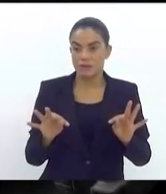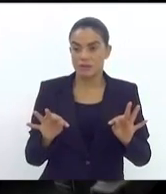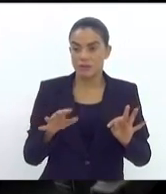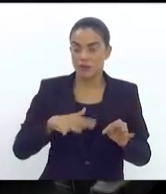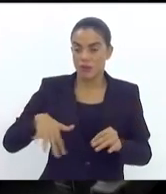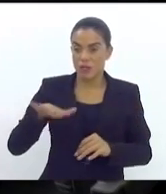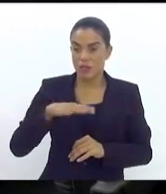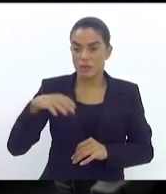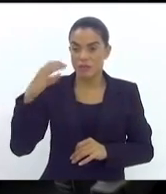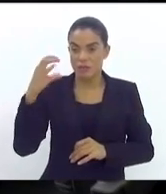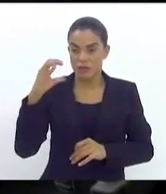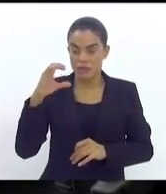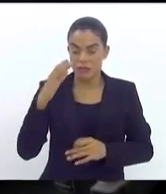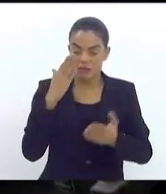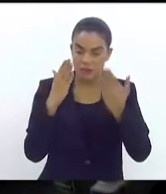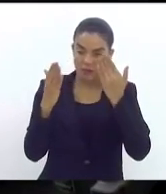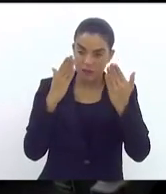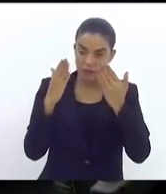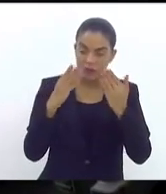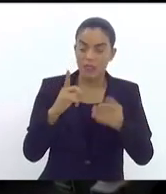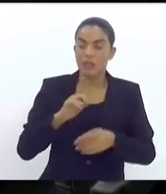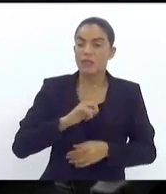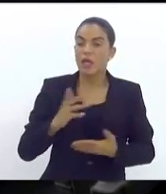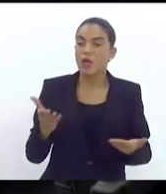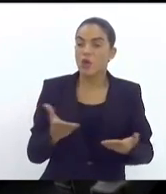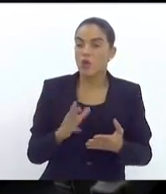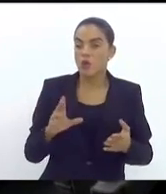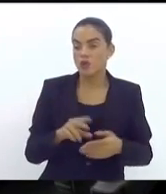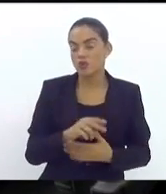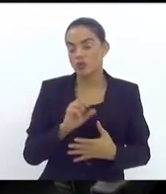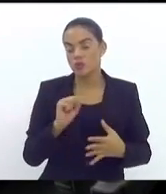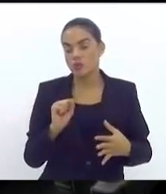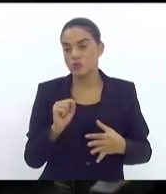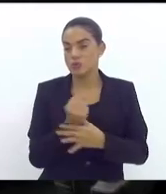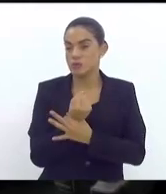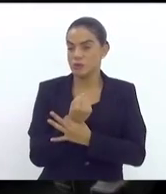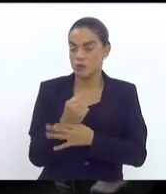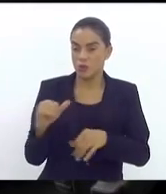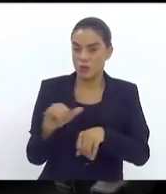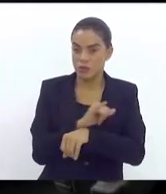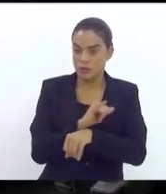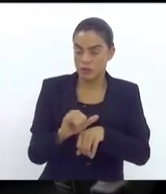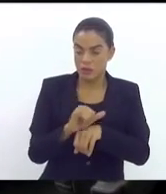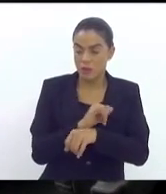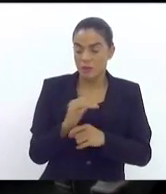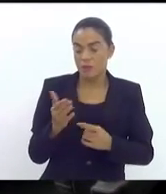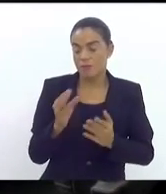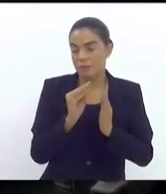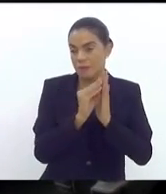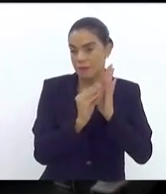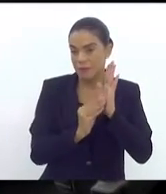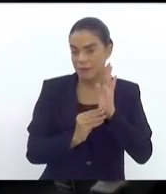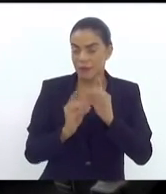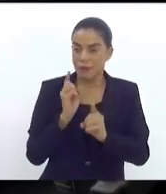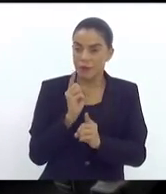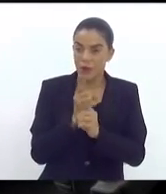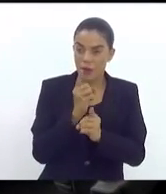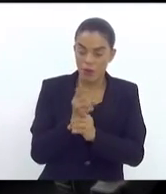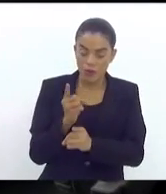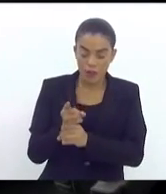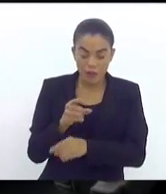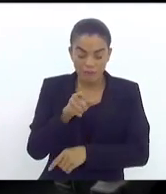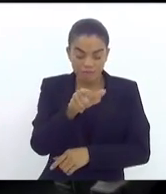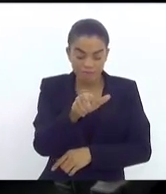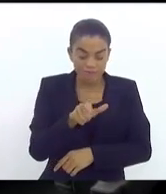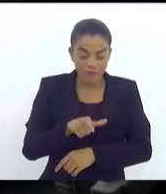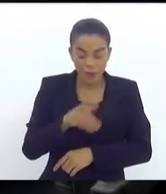ciência psicológica, dispõe hoje de um seguro arsenal metodológico para a prática e análise da credibilidade do reconhecimento de pessoas, que não